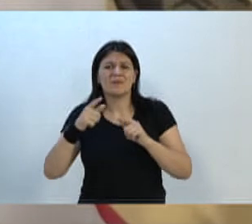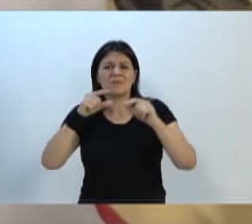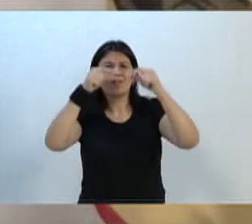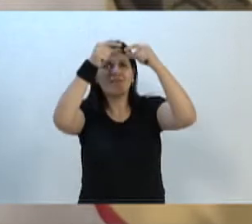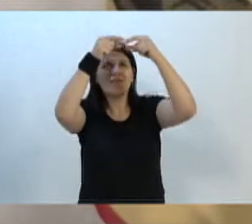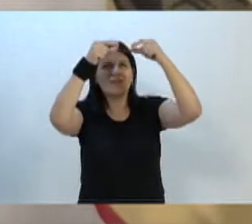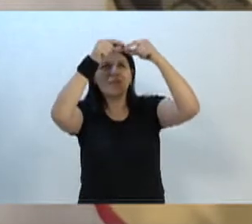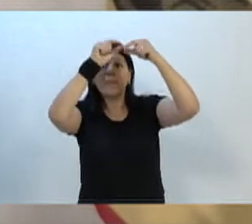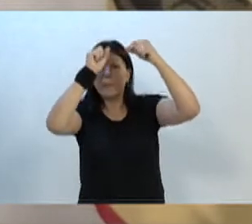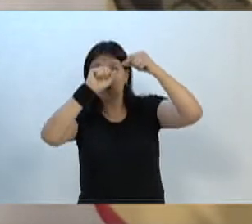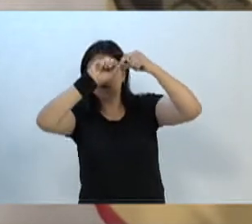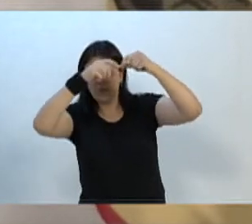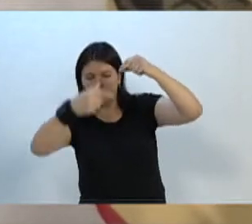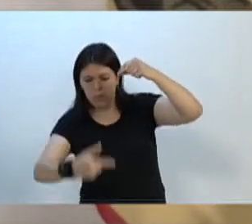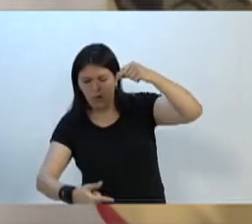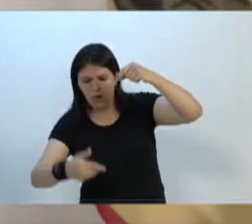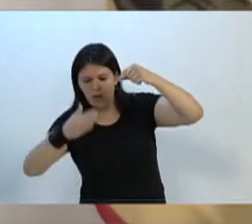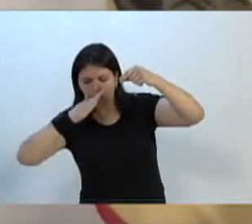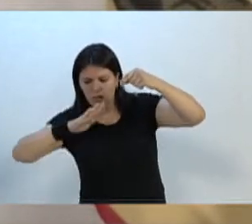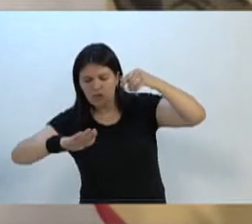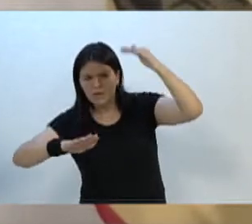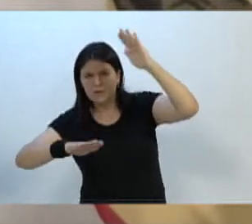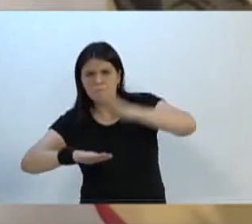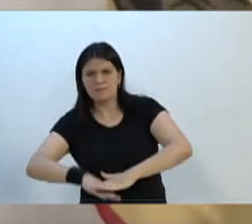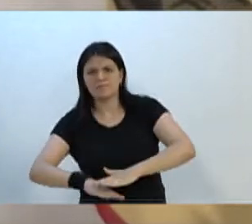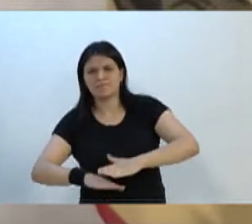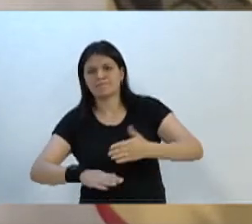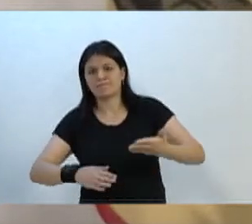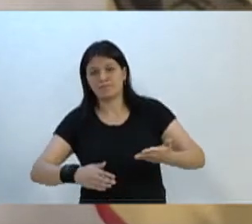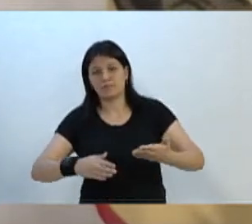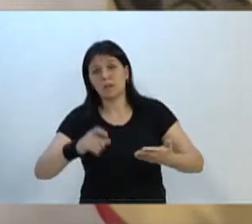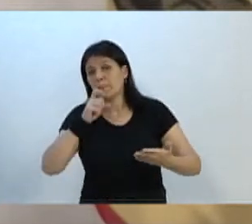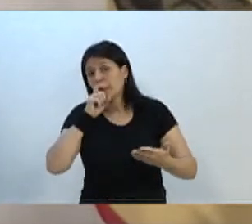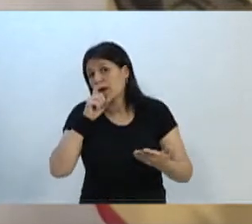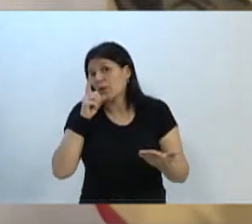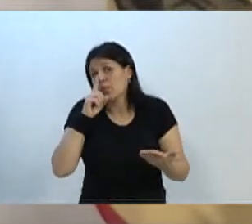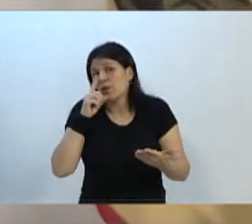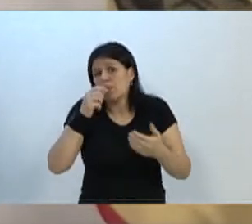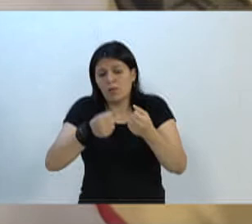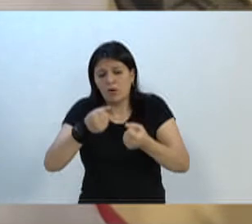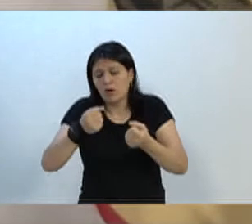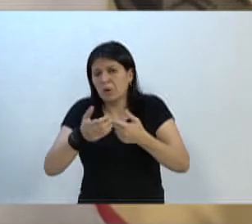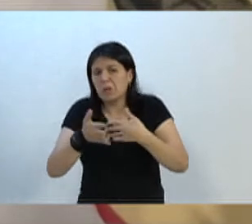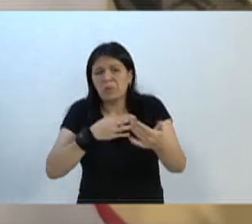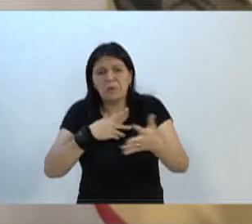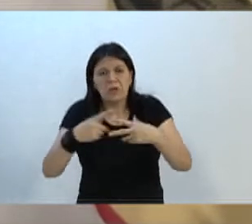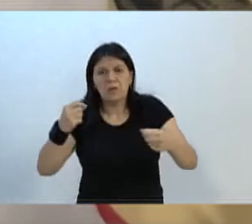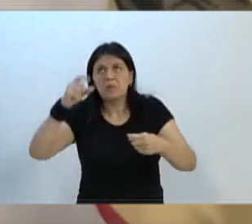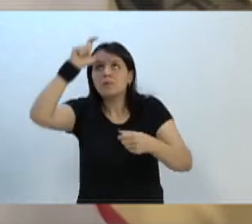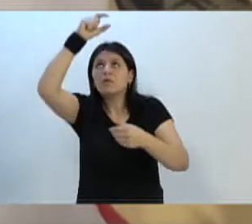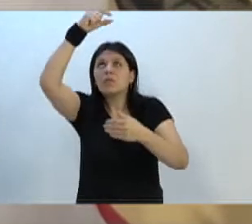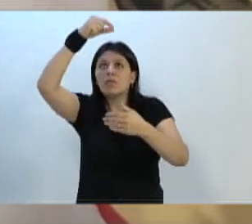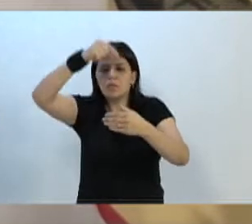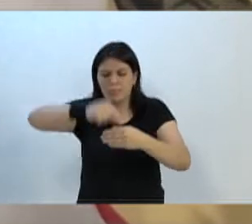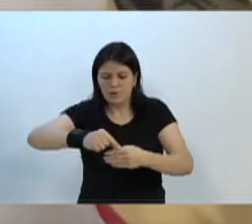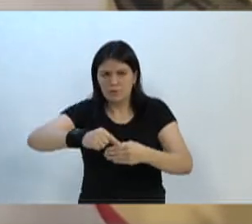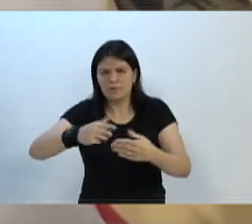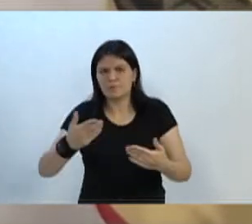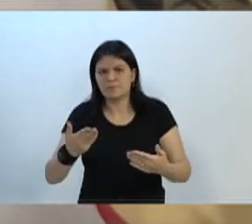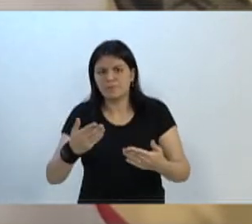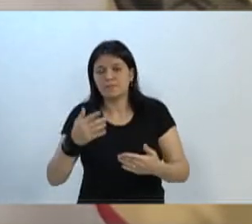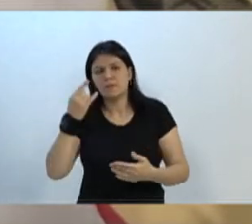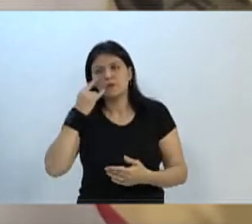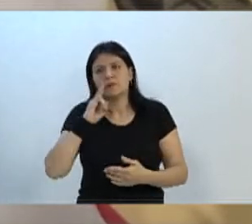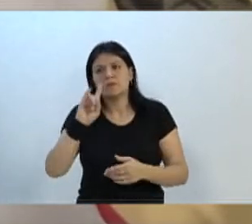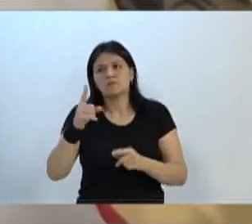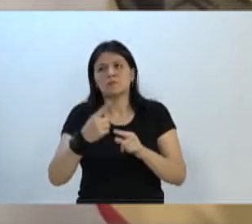que pode cair em cima de criança pais carro qualquer coisa que tiver aí embaixo na última vez eu